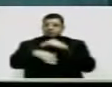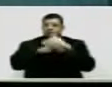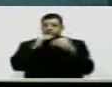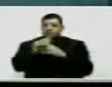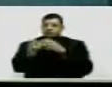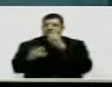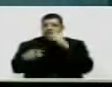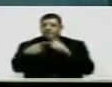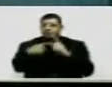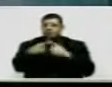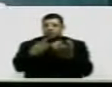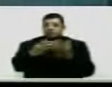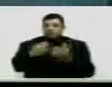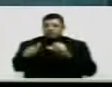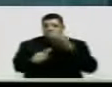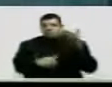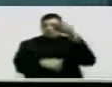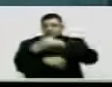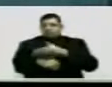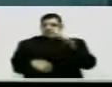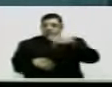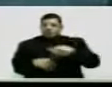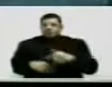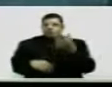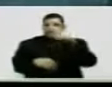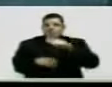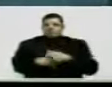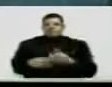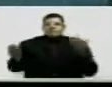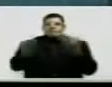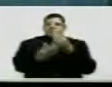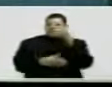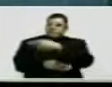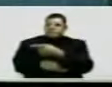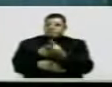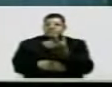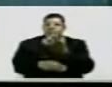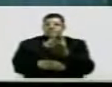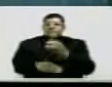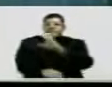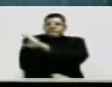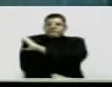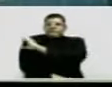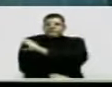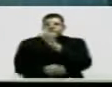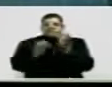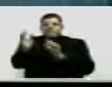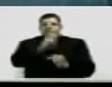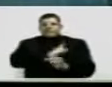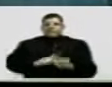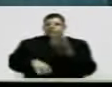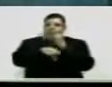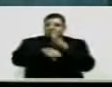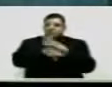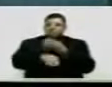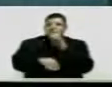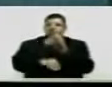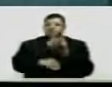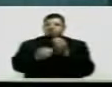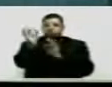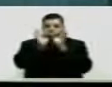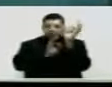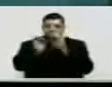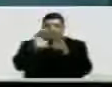unanimidade. Portanto, eu quero renovar o apelo aqui, deputado Marco Rota, a Vossa Excelência, na condição de presidente em exercício, que